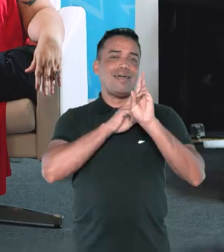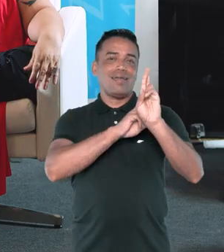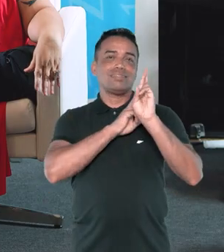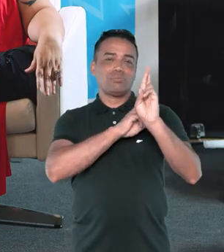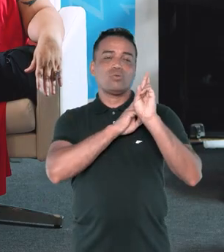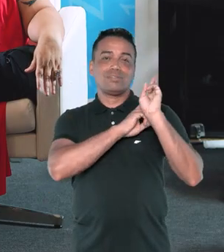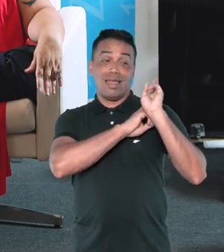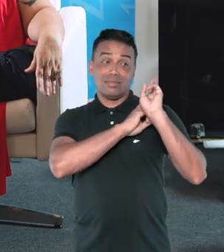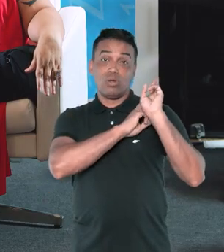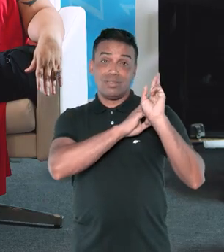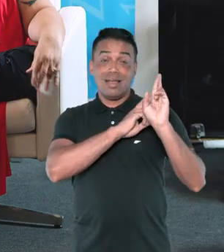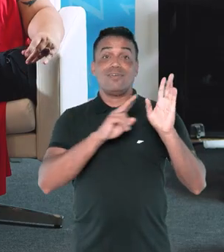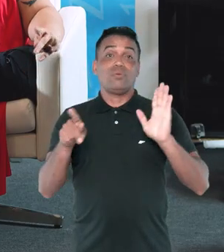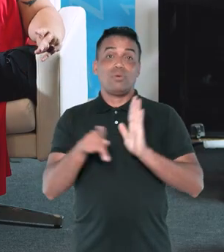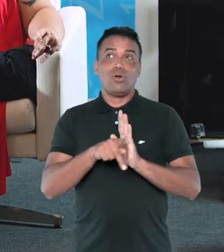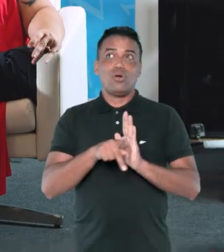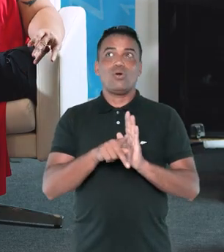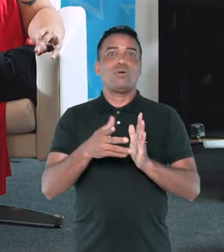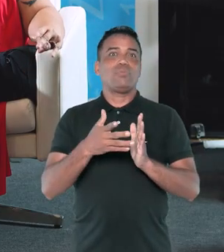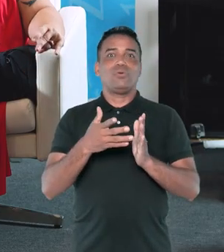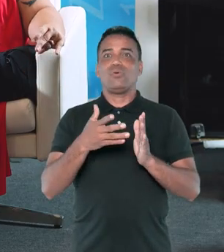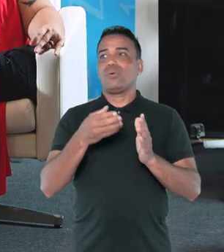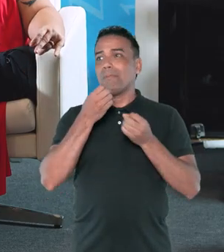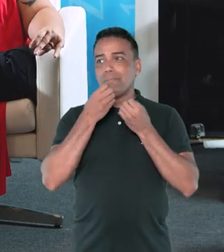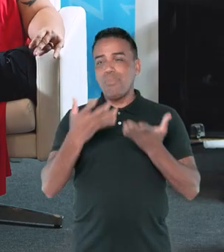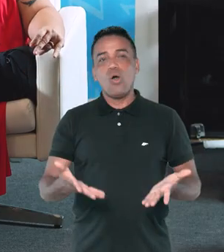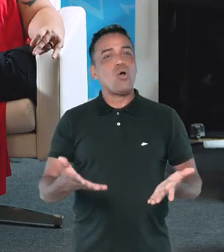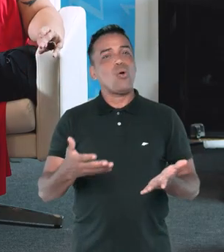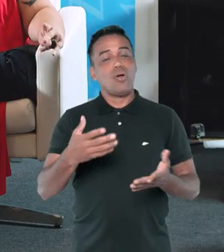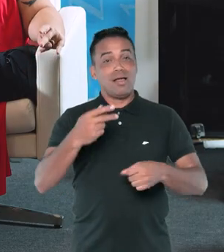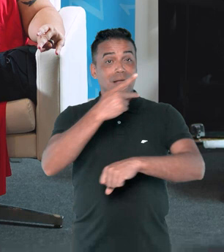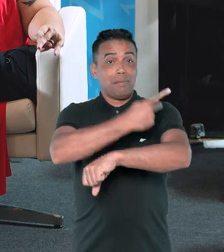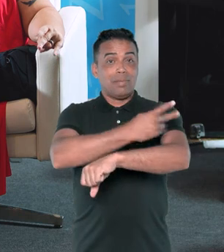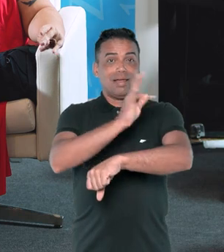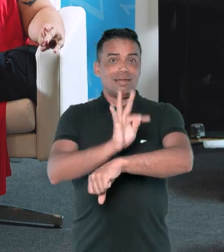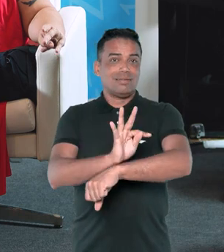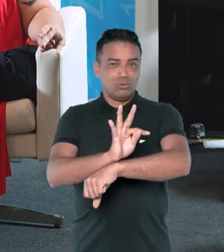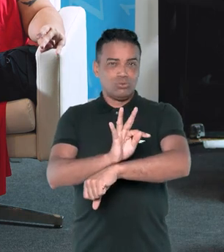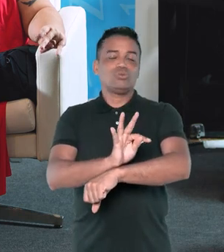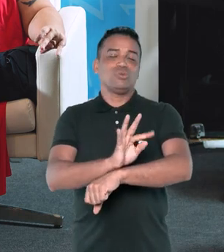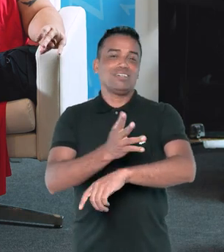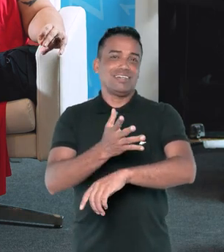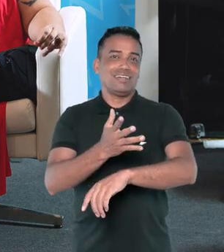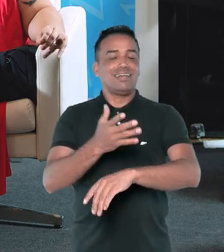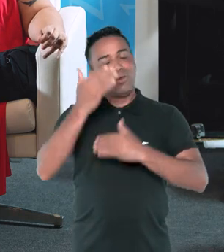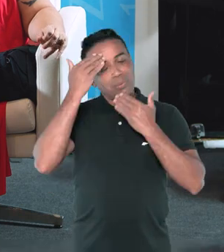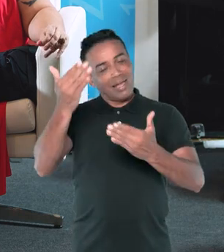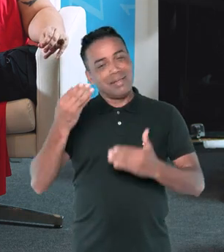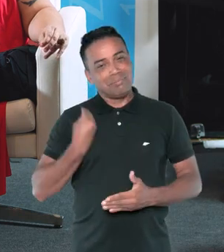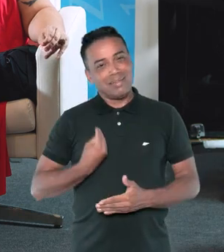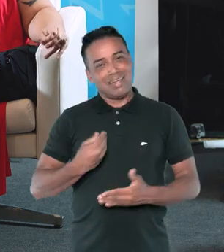grande parte do estado favorável, positivo que Paracatu está hoje em matéria de patrimônio histórico. Obrigado por ter